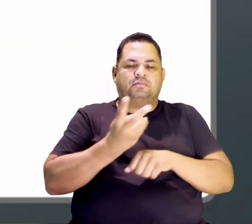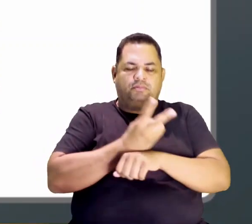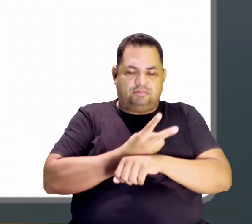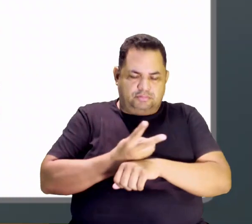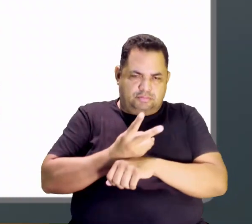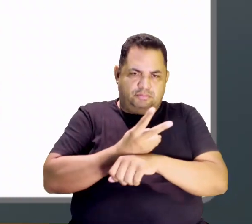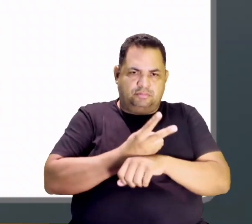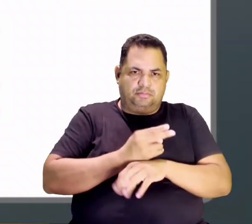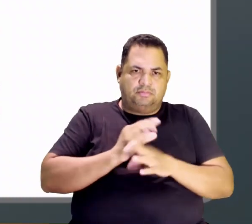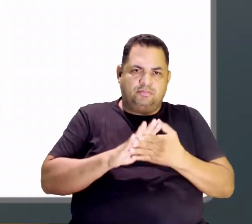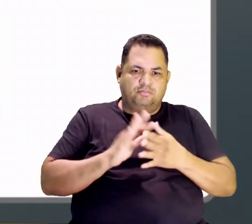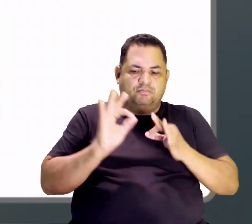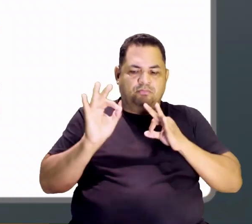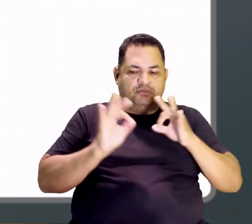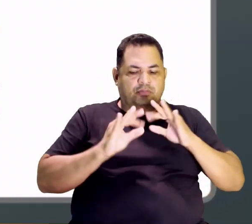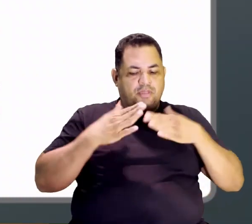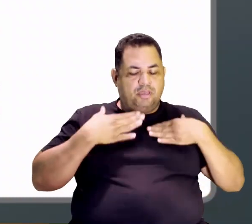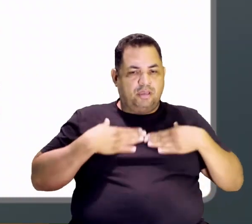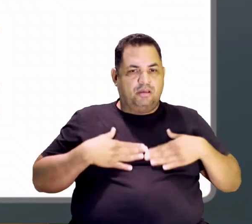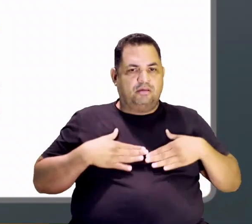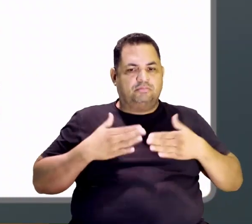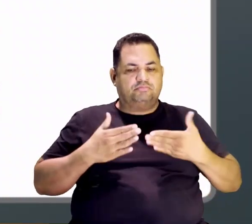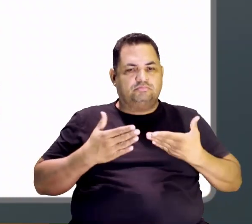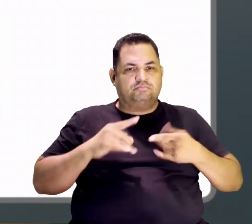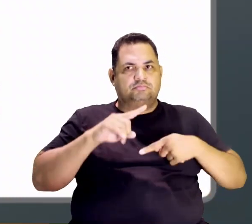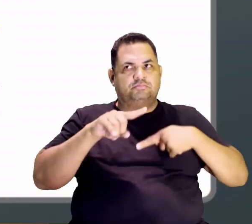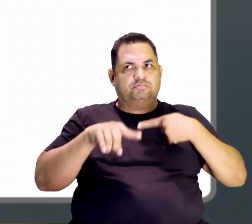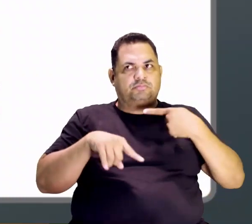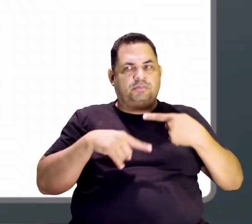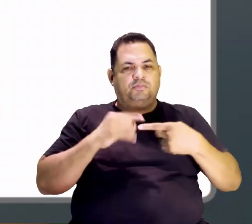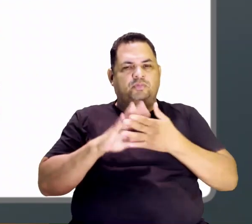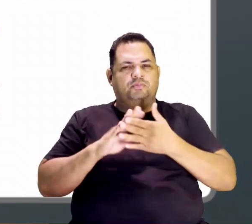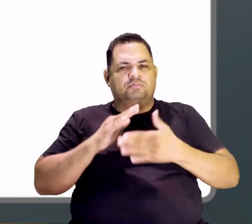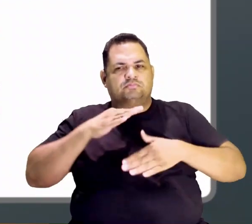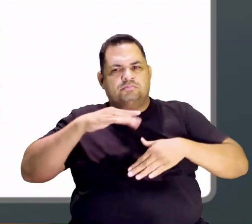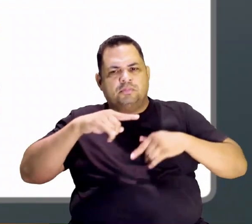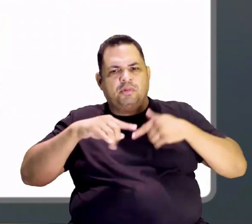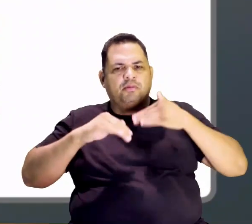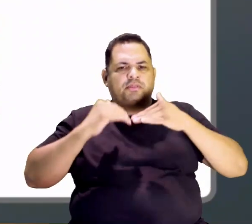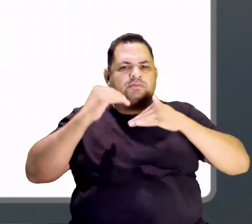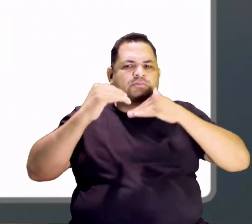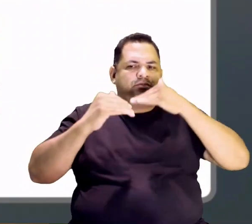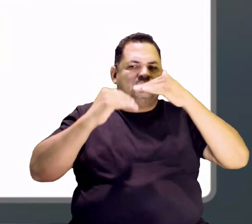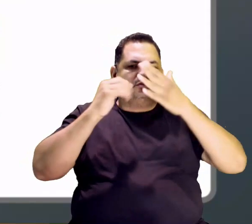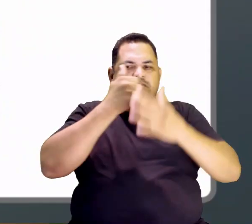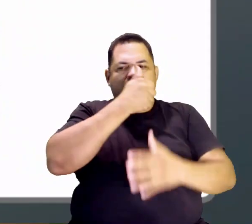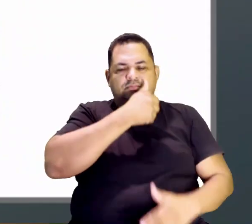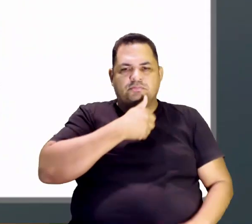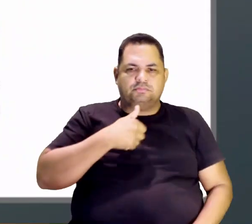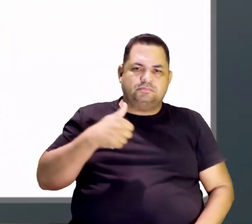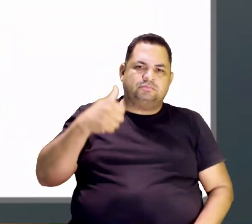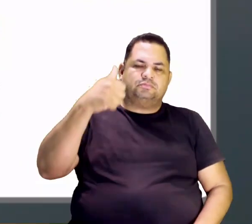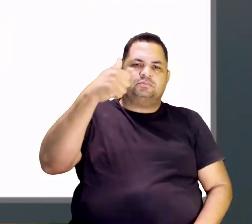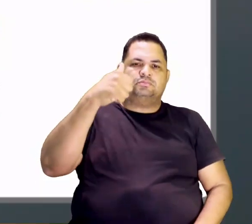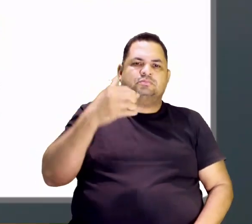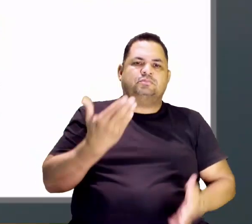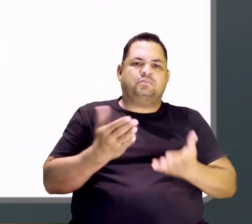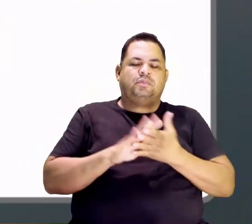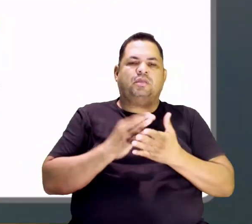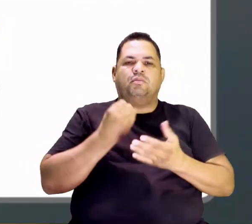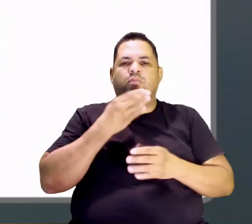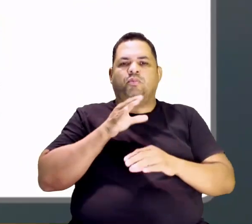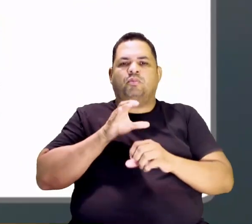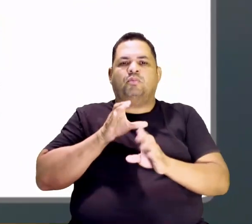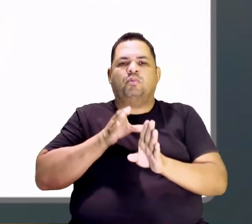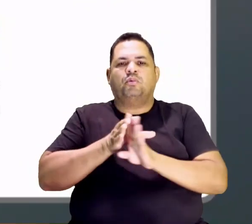fazer de forma moderada, de leve a moderado. Com o tempo, quando tu estiver condicionado, aí sim, com uma boa orientação, tu